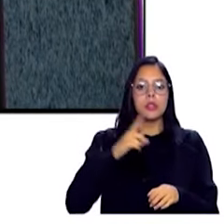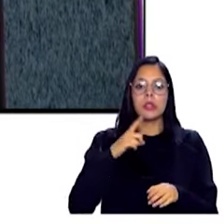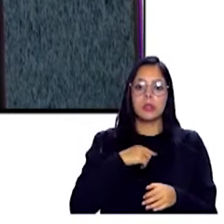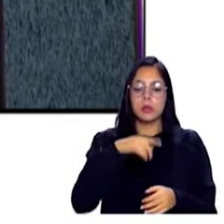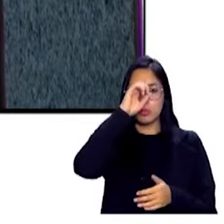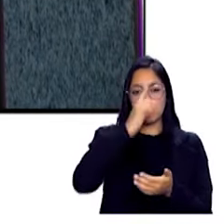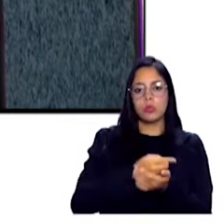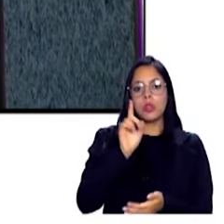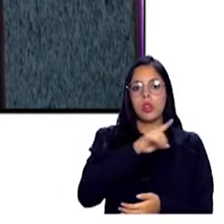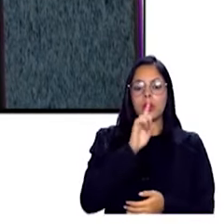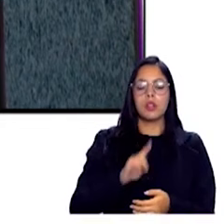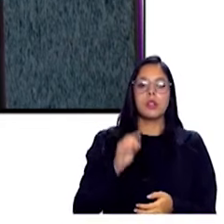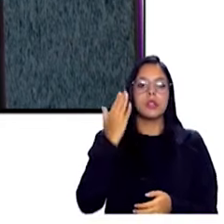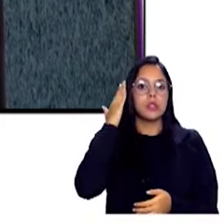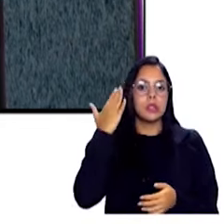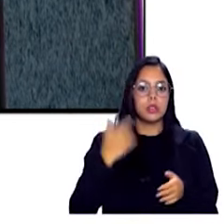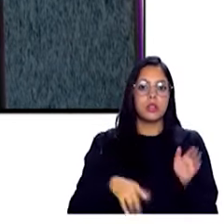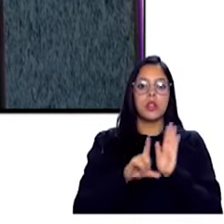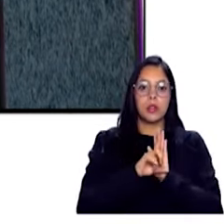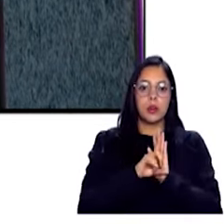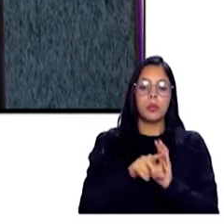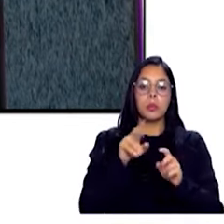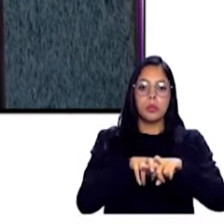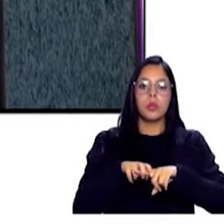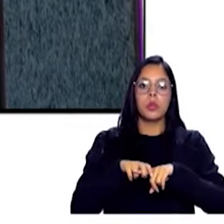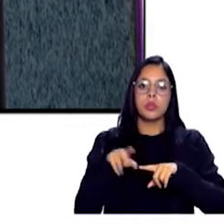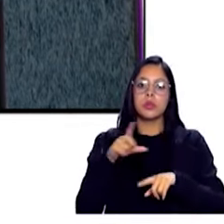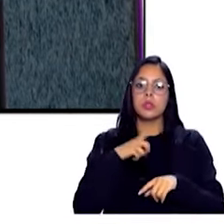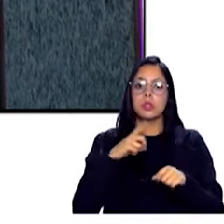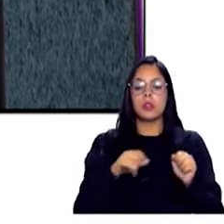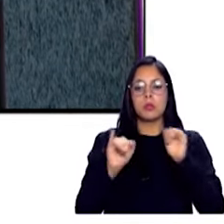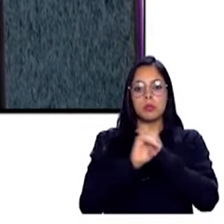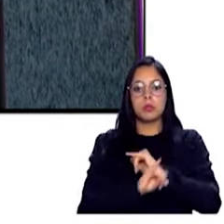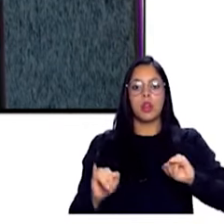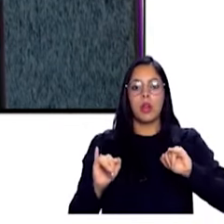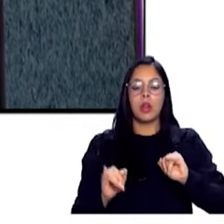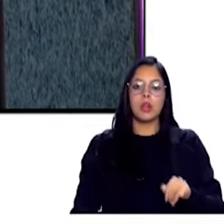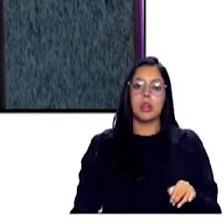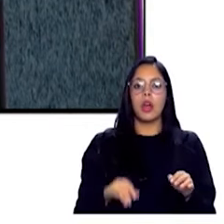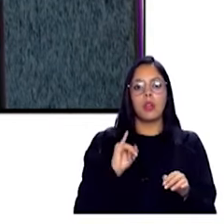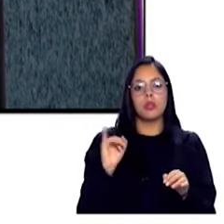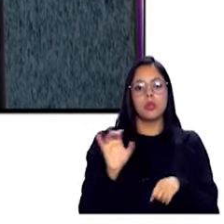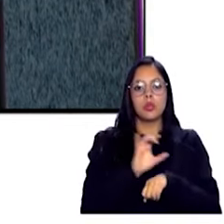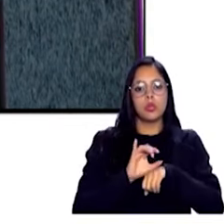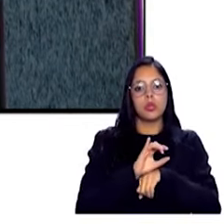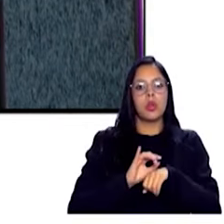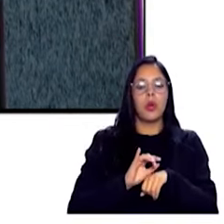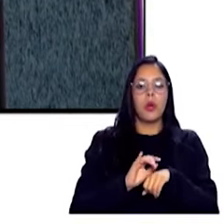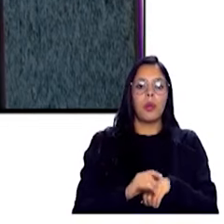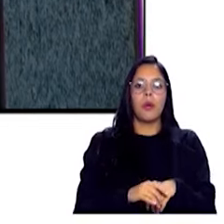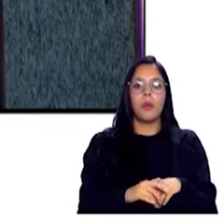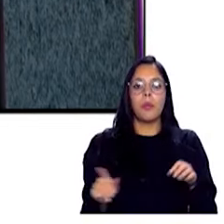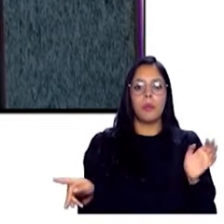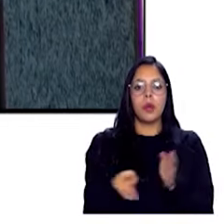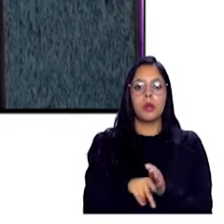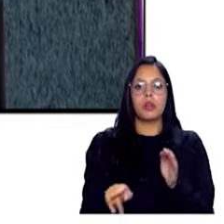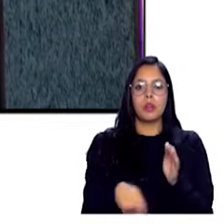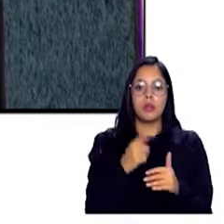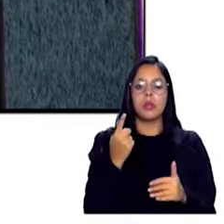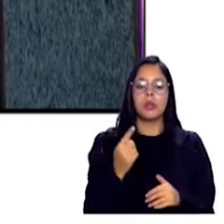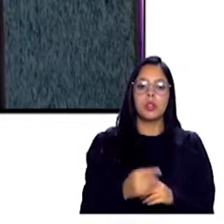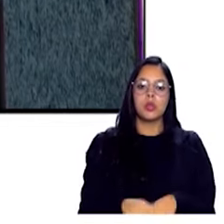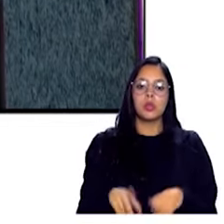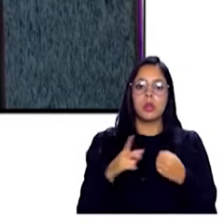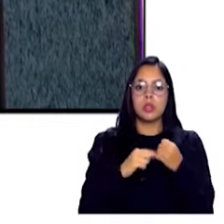Interpretação da Lei e é por essa razão que ela declara inconstitucionalidade da primeira parte do